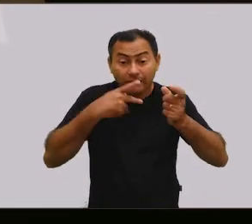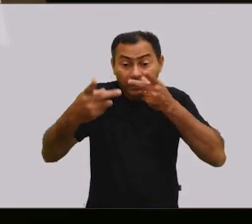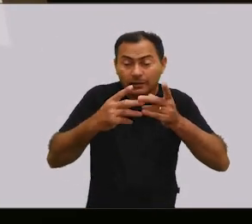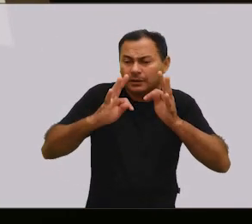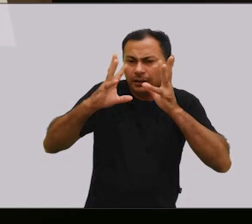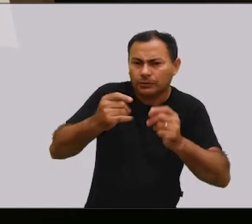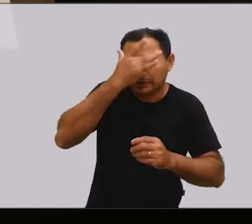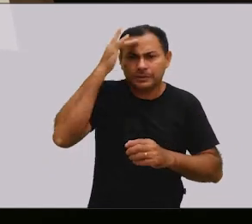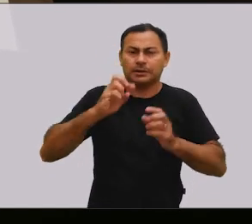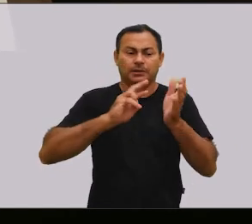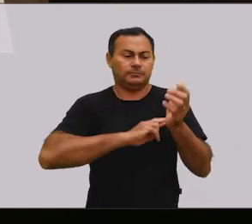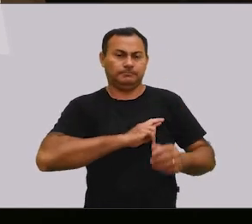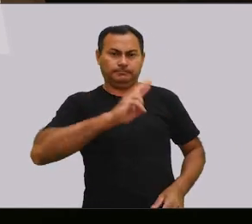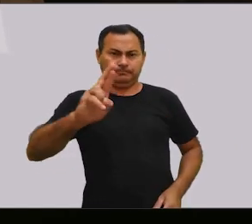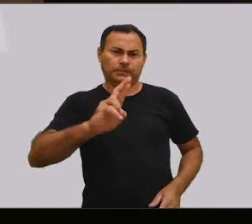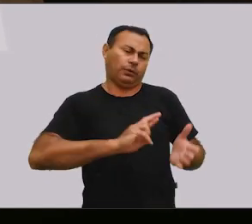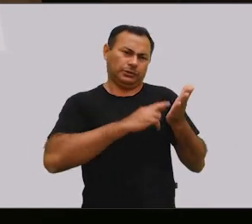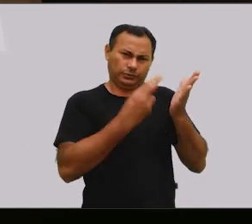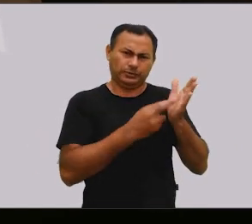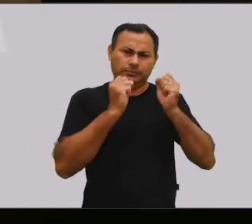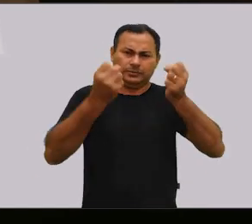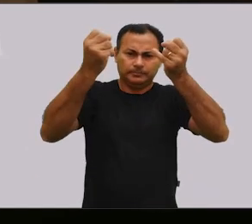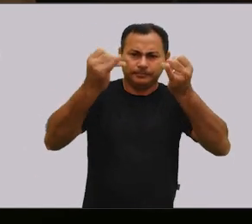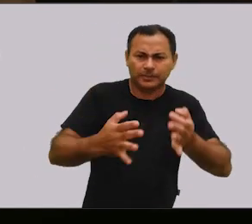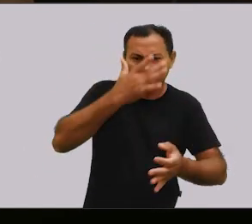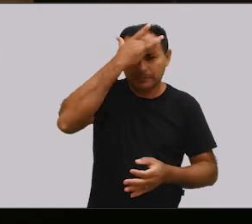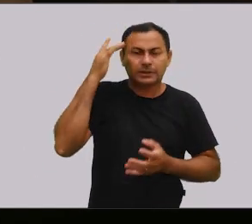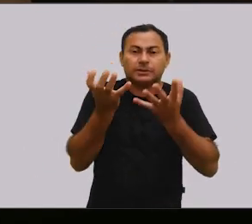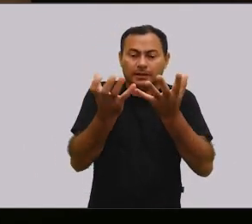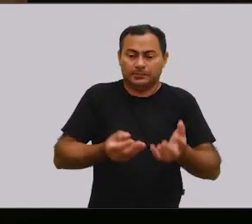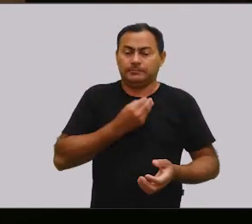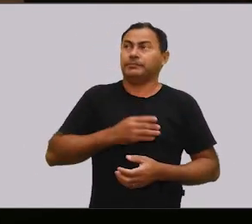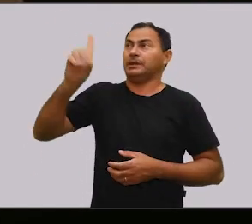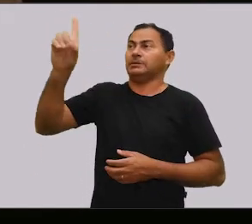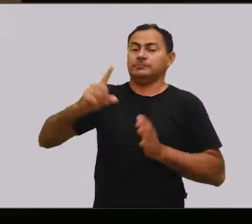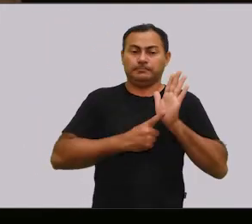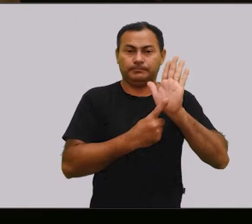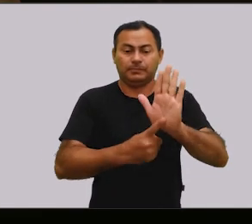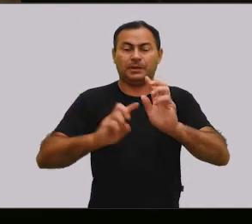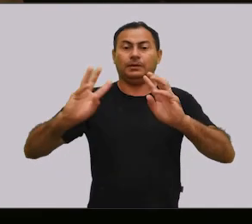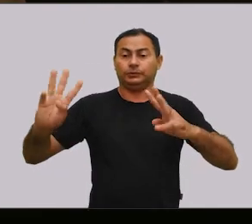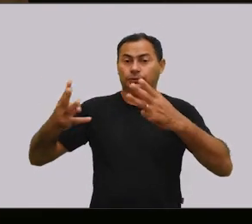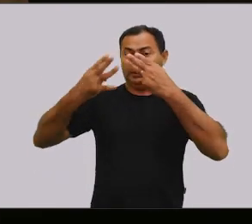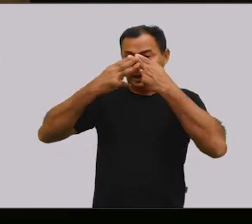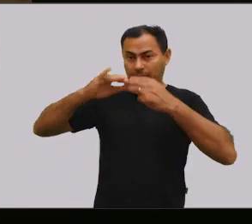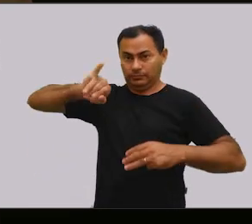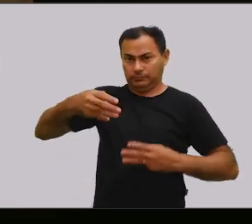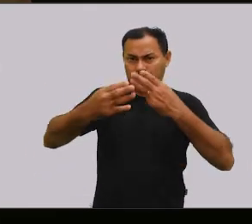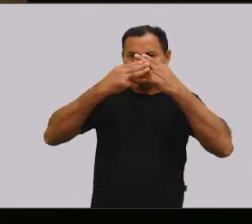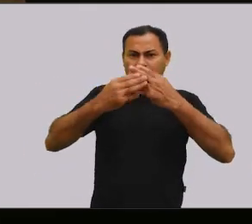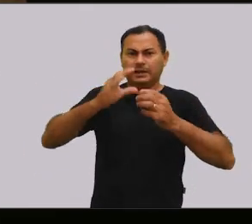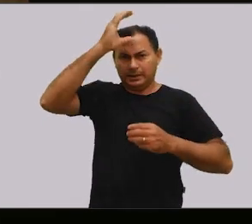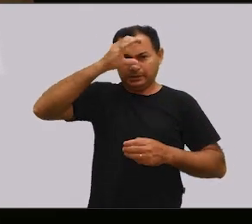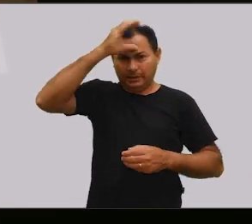Alguém já disse que todas as religiões podem ser explicadas como o homem à procura de Deus, mas a revelação judaico-cristã